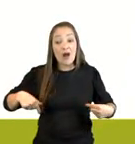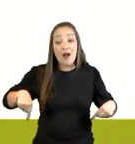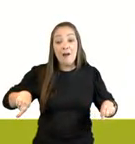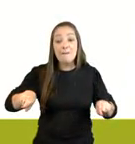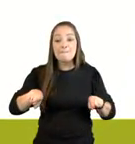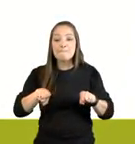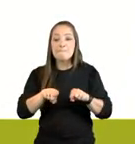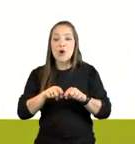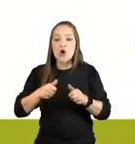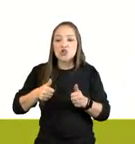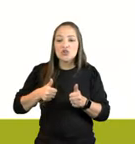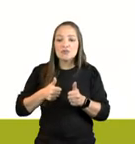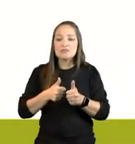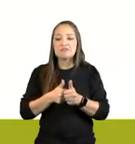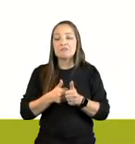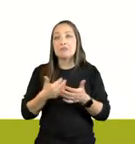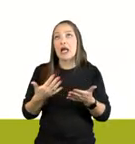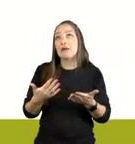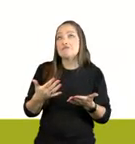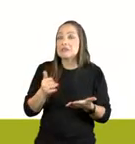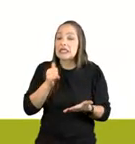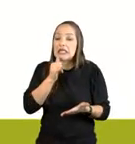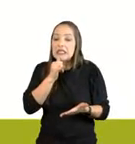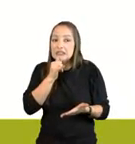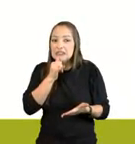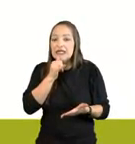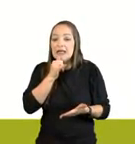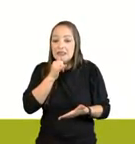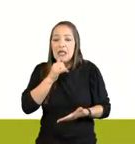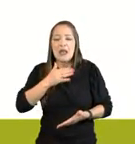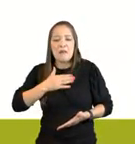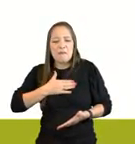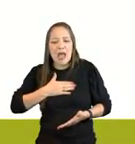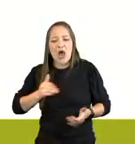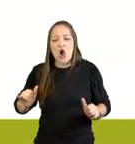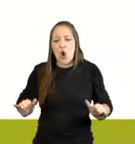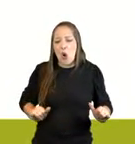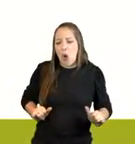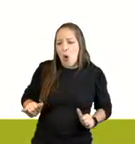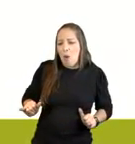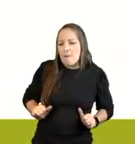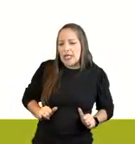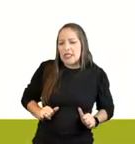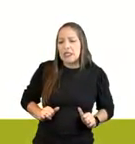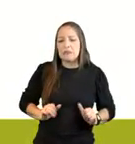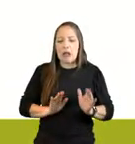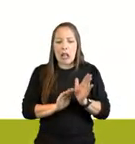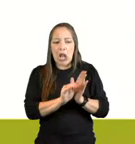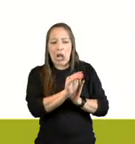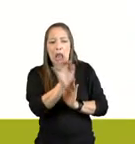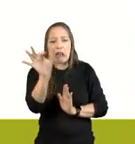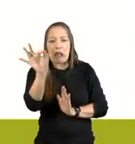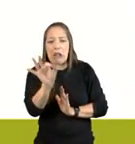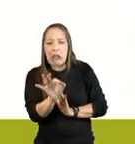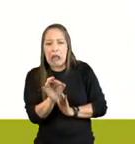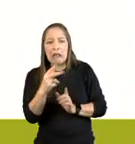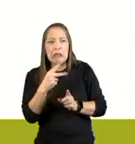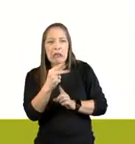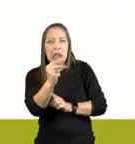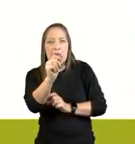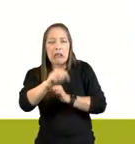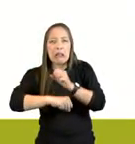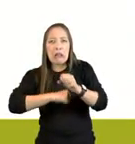100% em ações por ano. Legal, mas eu não quero correr risco. Então, o nosso papel também é auxiliar você